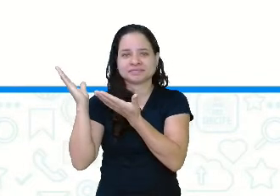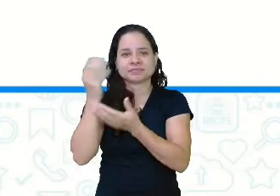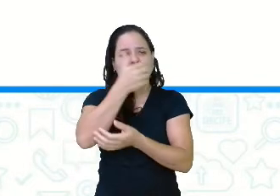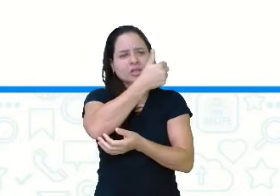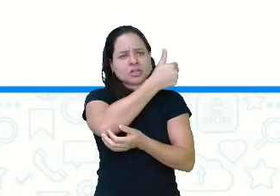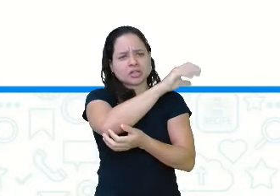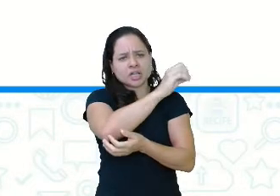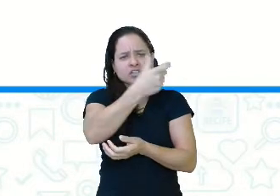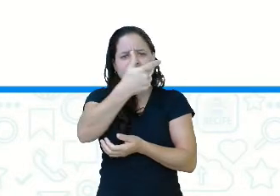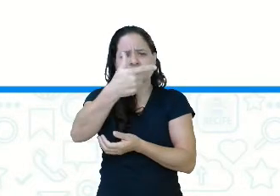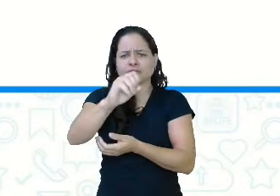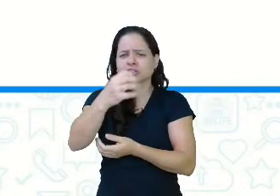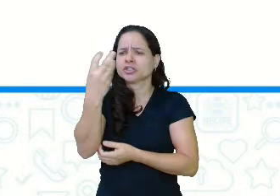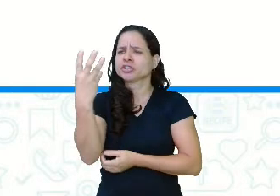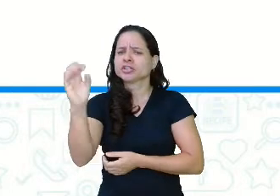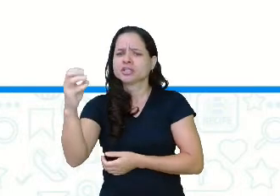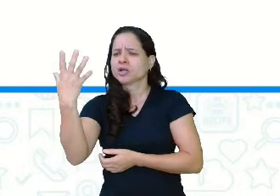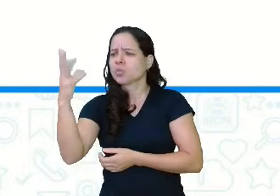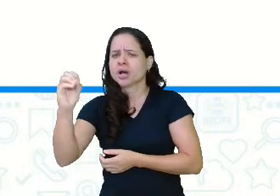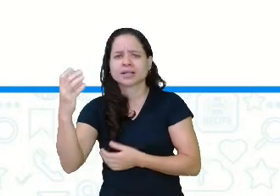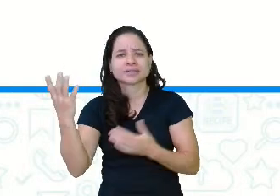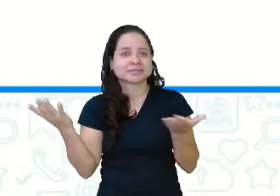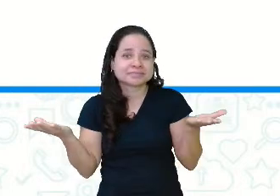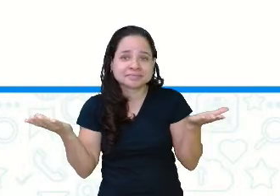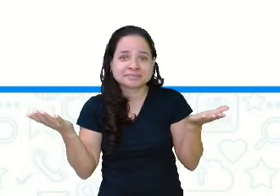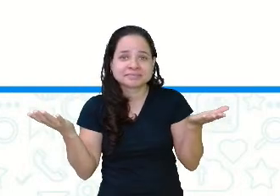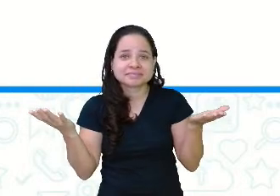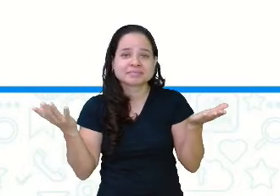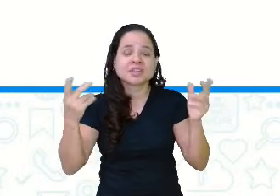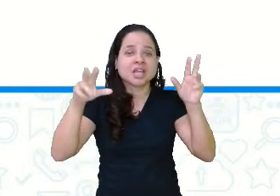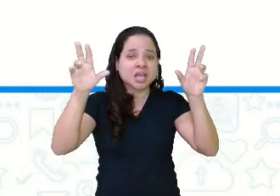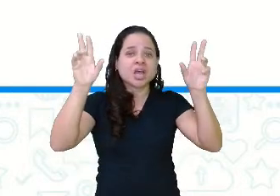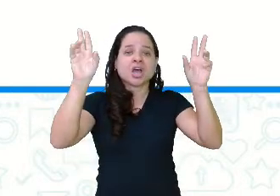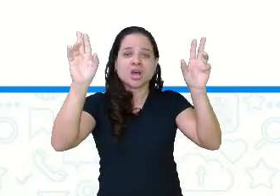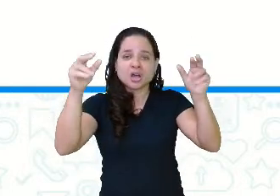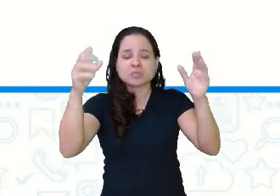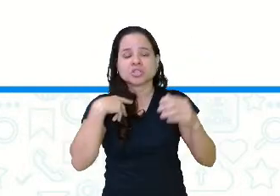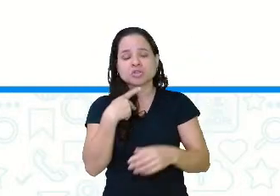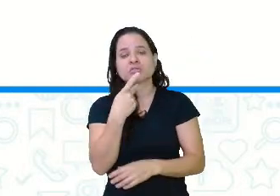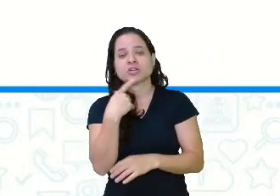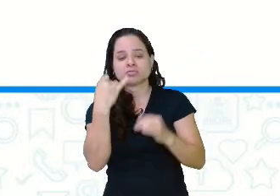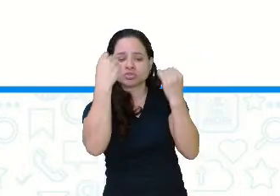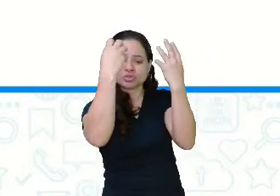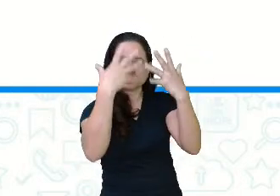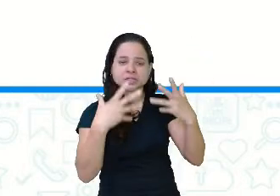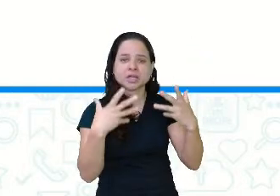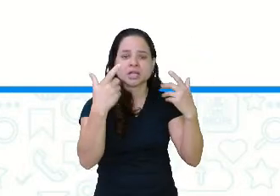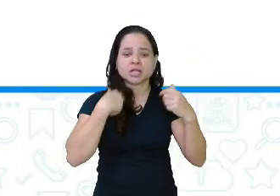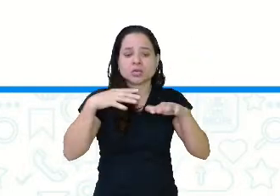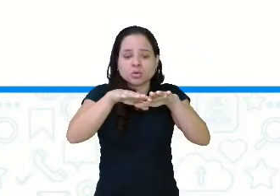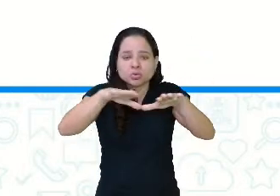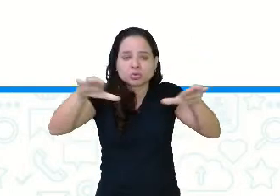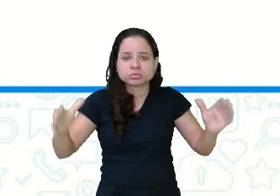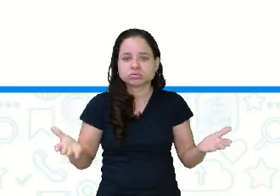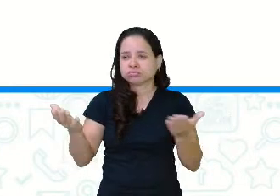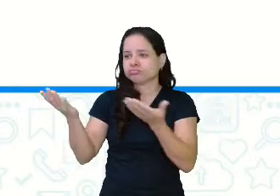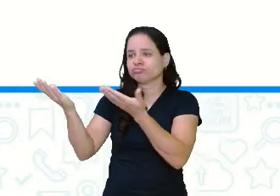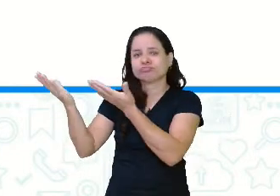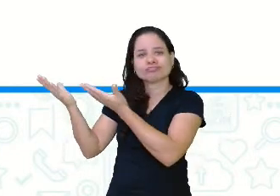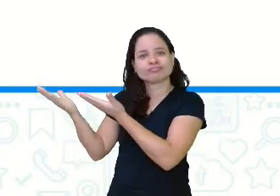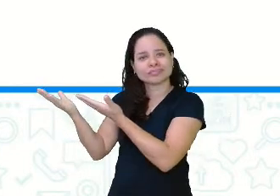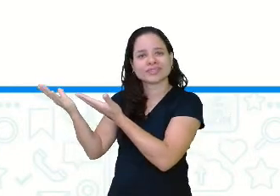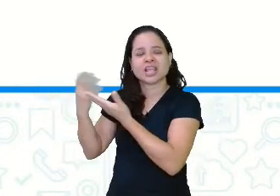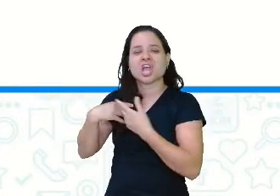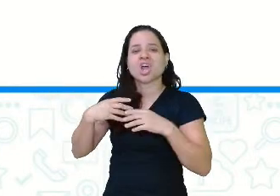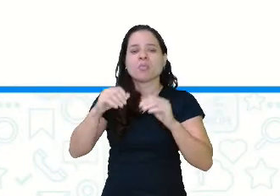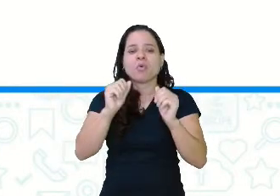10, 20, 30, 40. É sobre esse agrupamento que eu estou falando. Aqui na minha mesa, eu posso falar